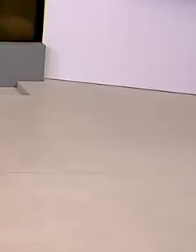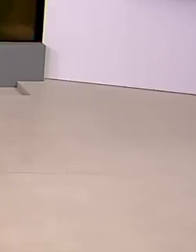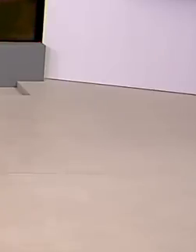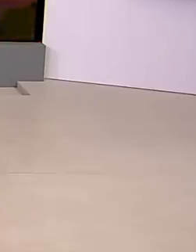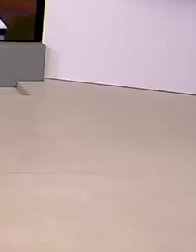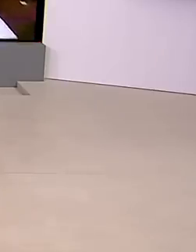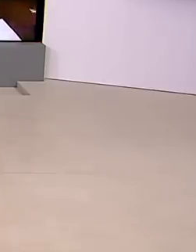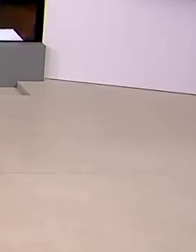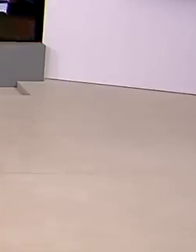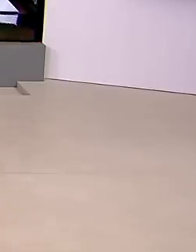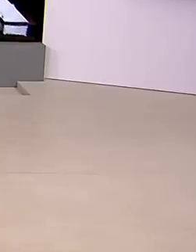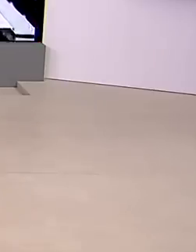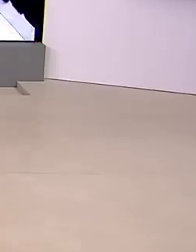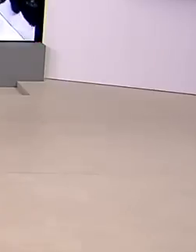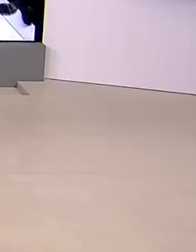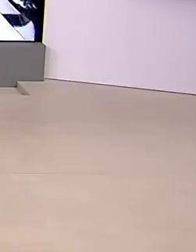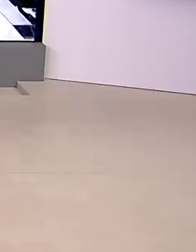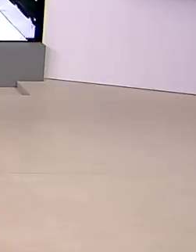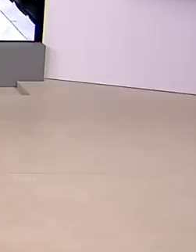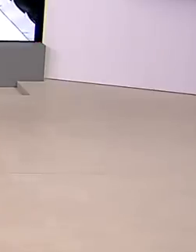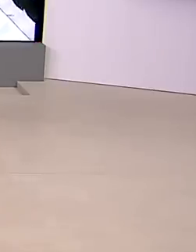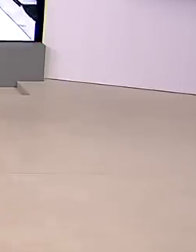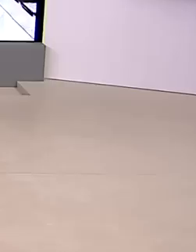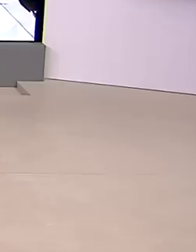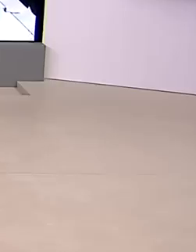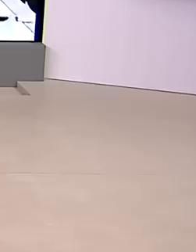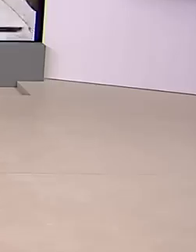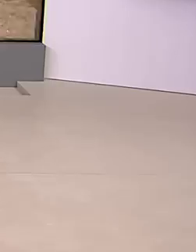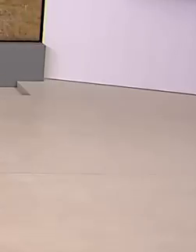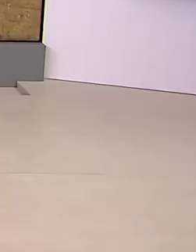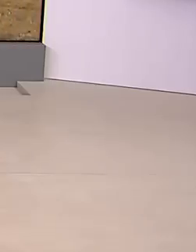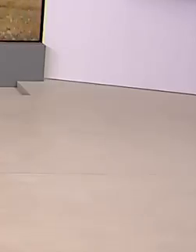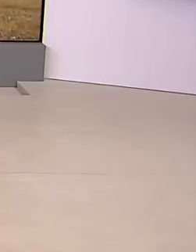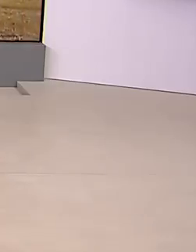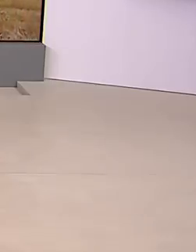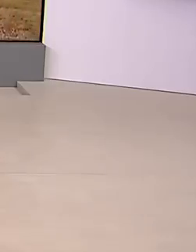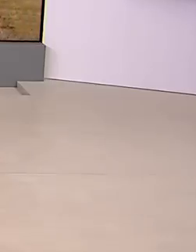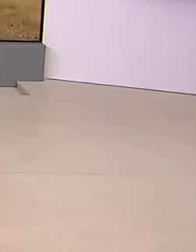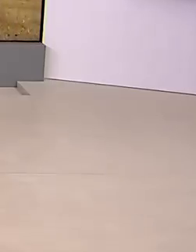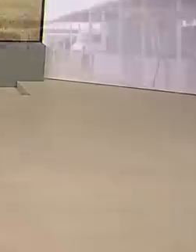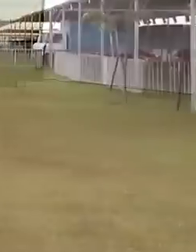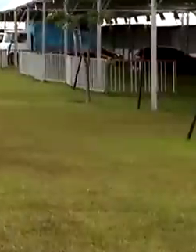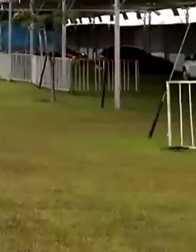esse ano de 2022 nos vemos em 2023 até lá tchau tchau